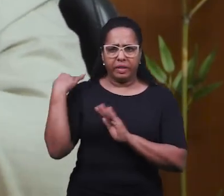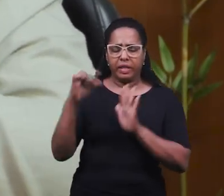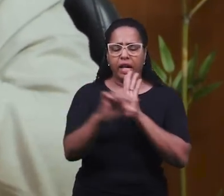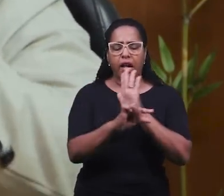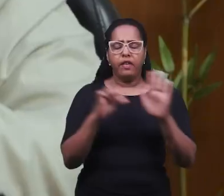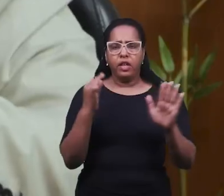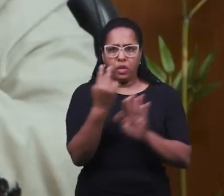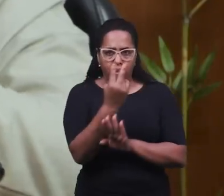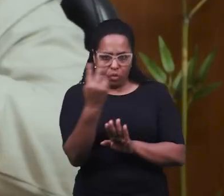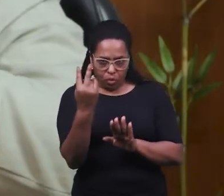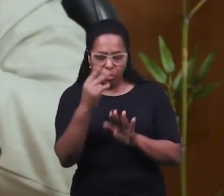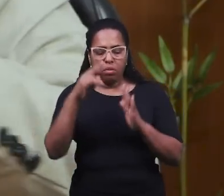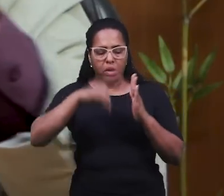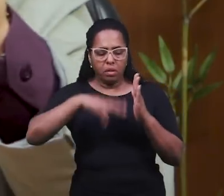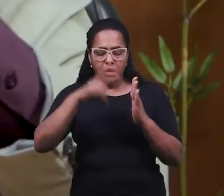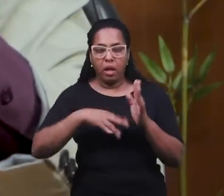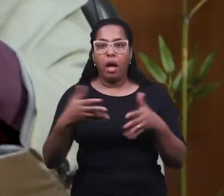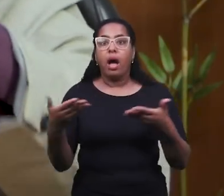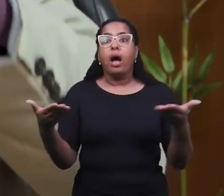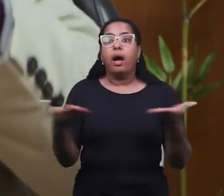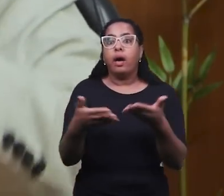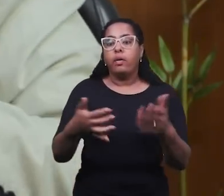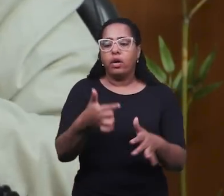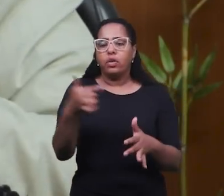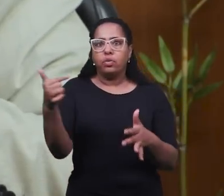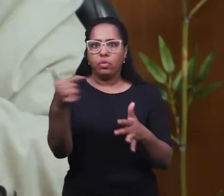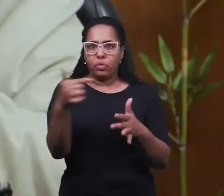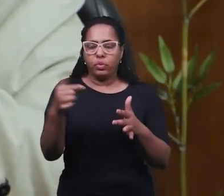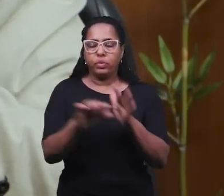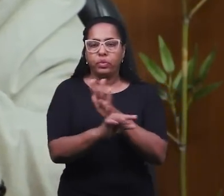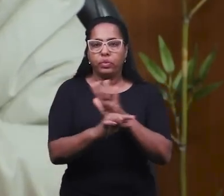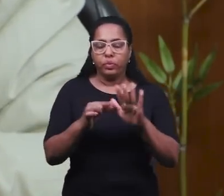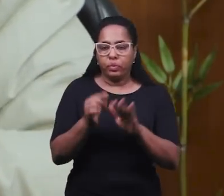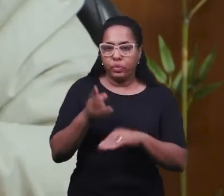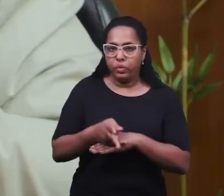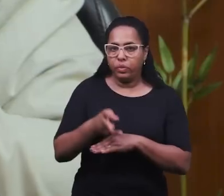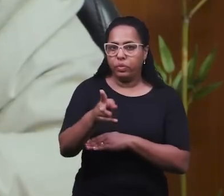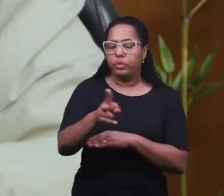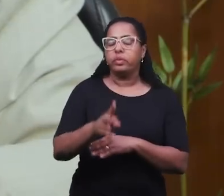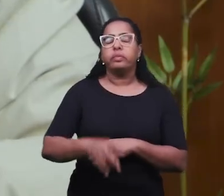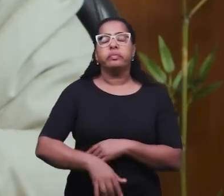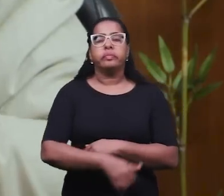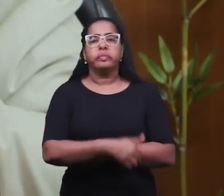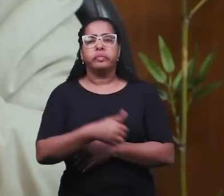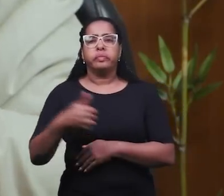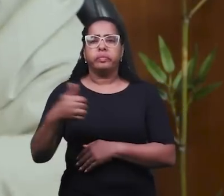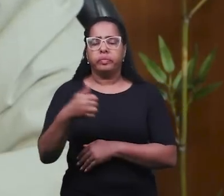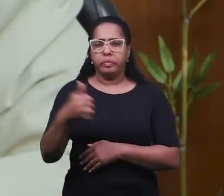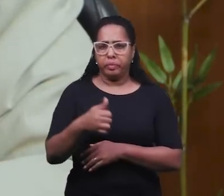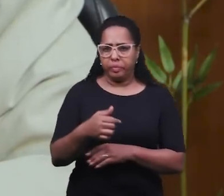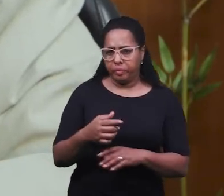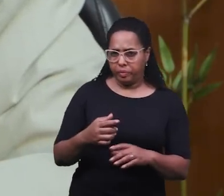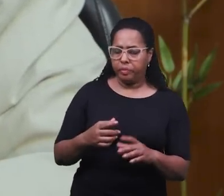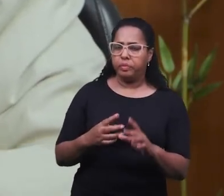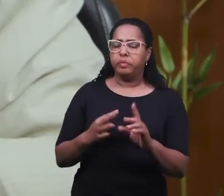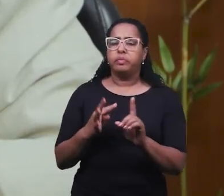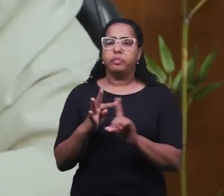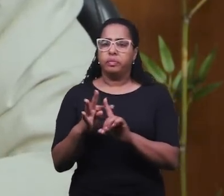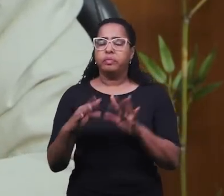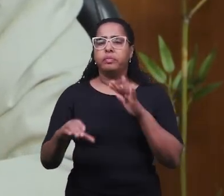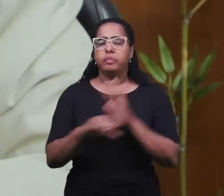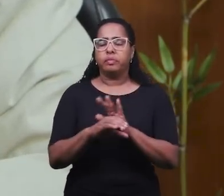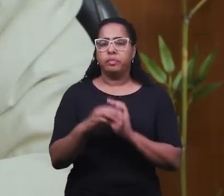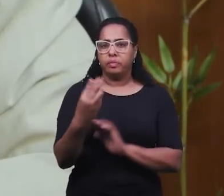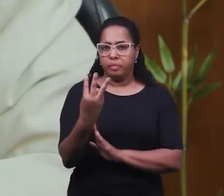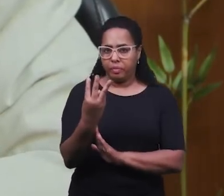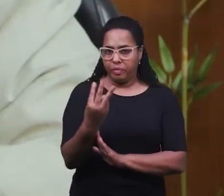ler novamente para esta edição o segundo verso da sequência, que está na primeira carta a Timóteo, no capítulo